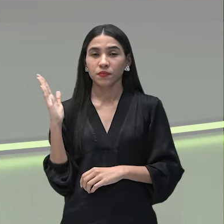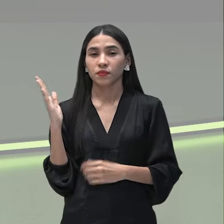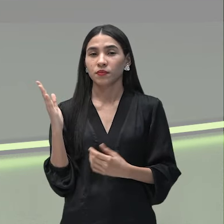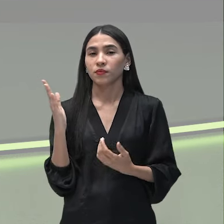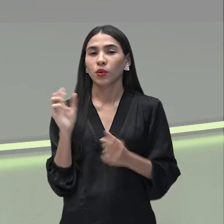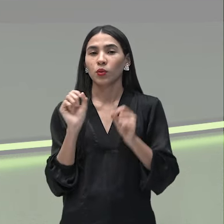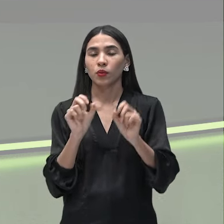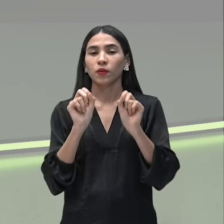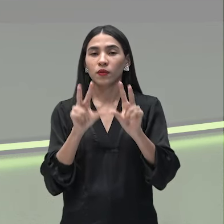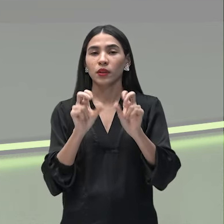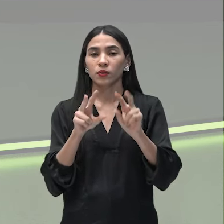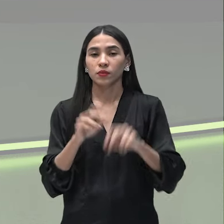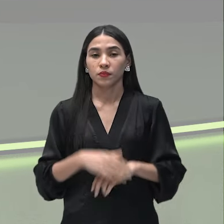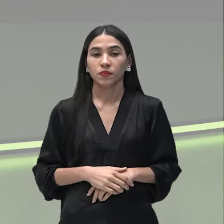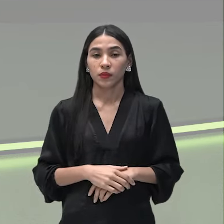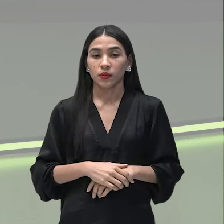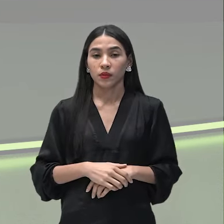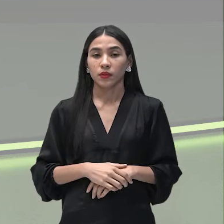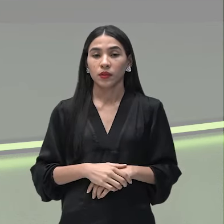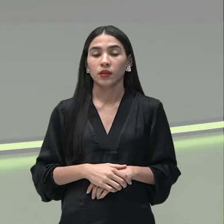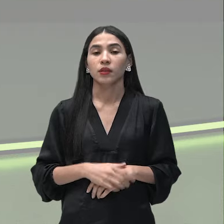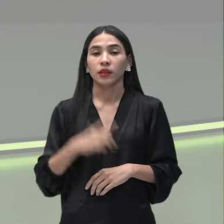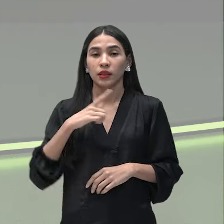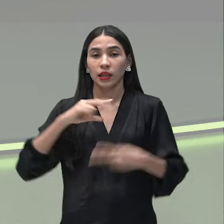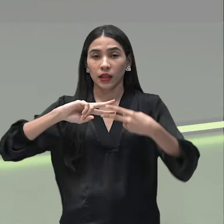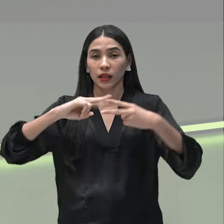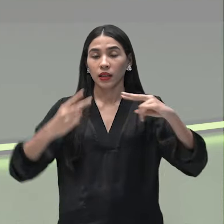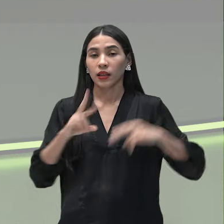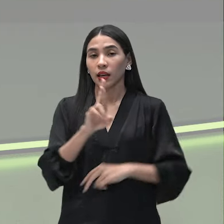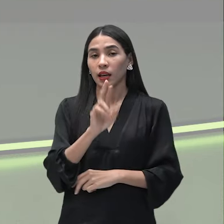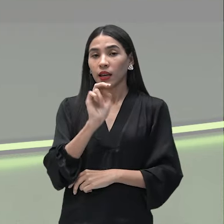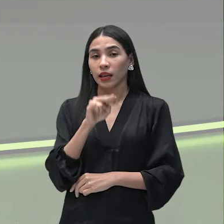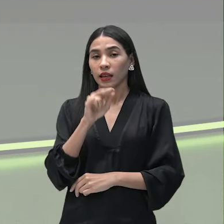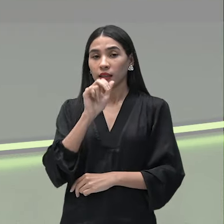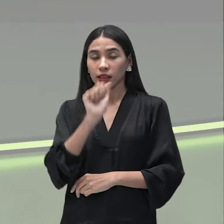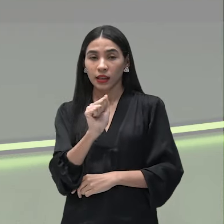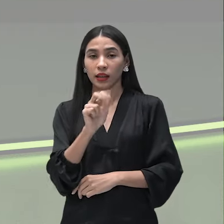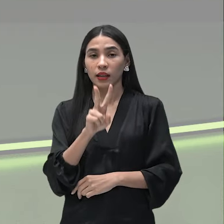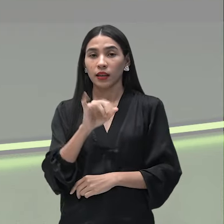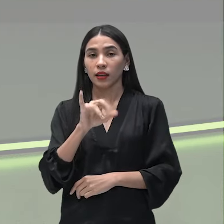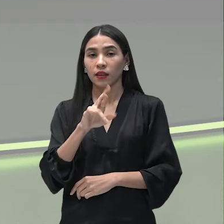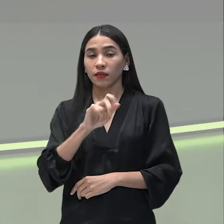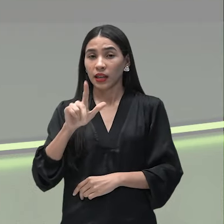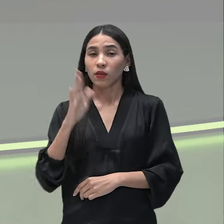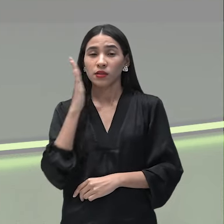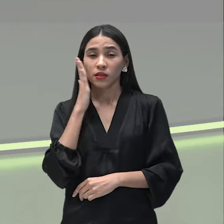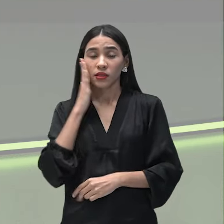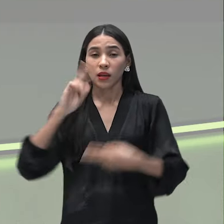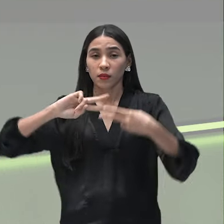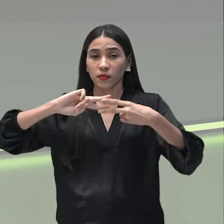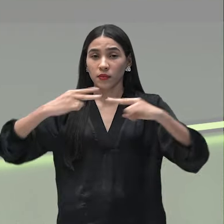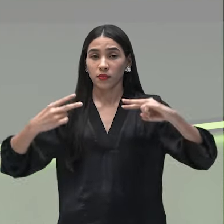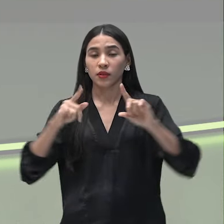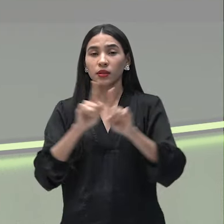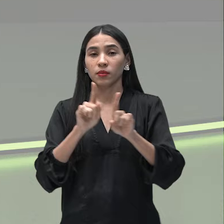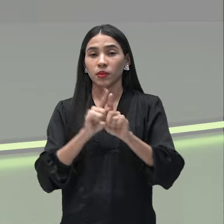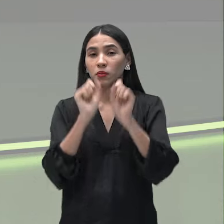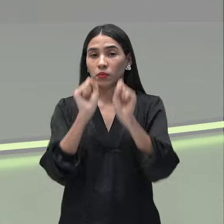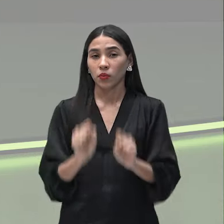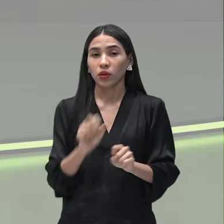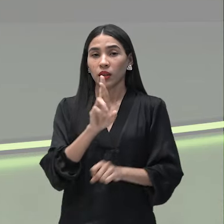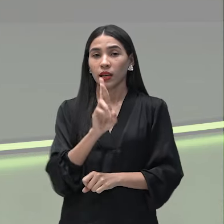um vírus? Ele apresenta um RNA viral. A gente sabe que ele tem um material genético. Esse material genético pode ser